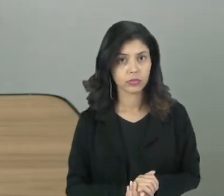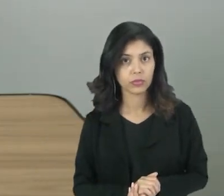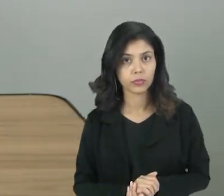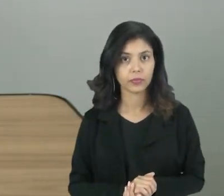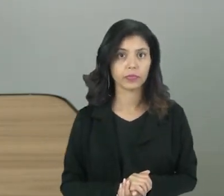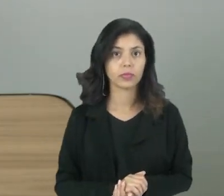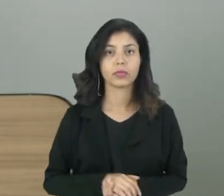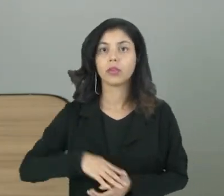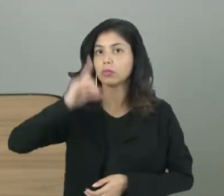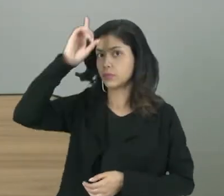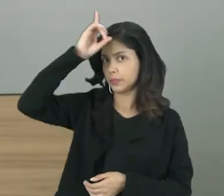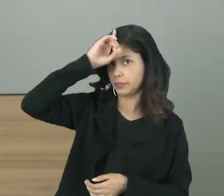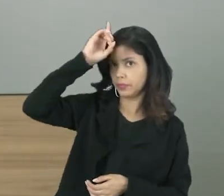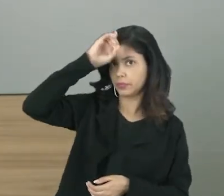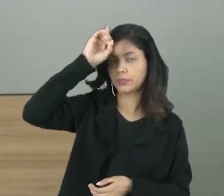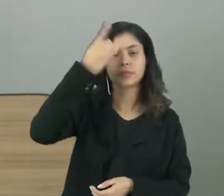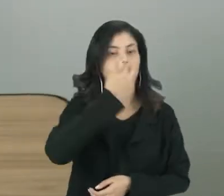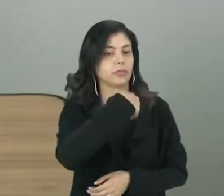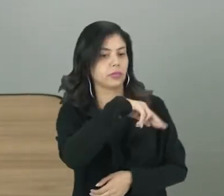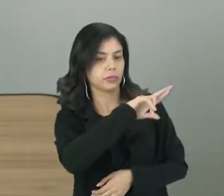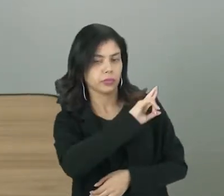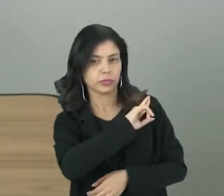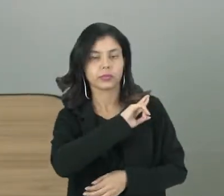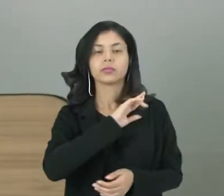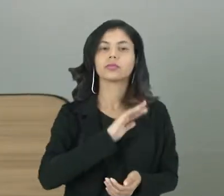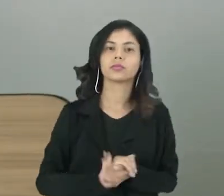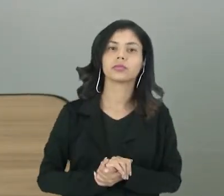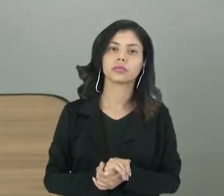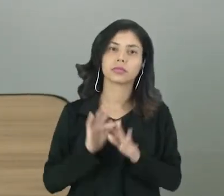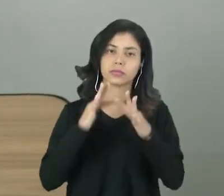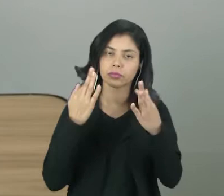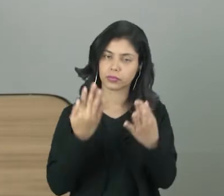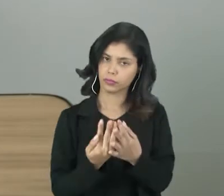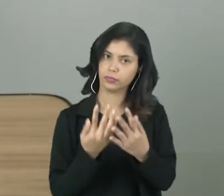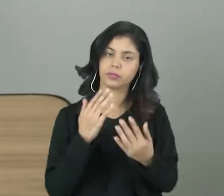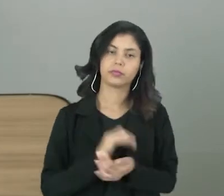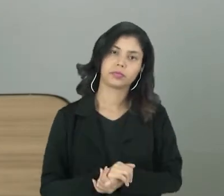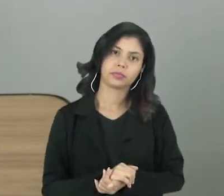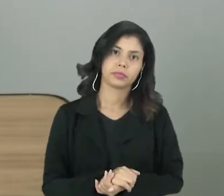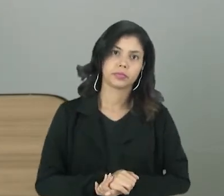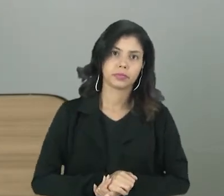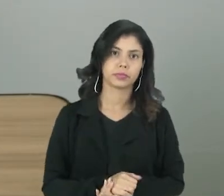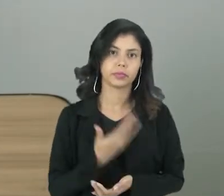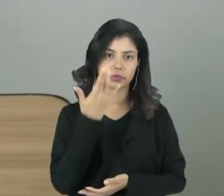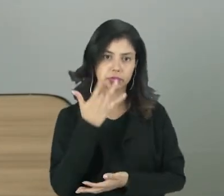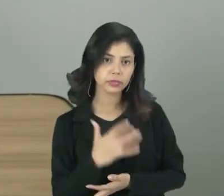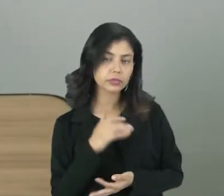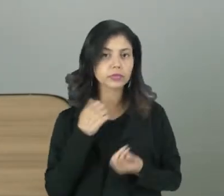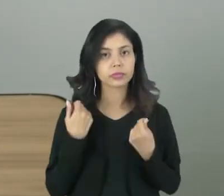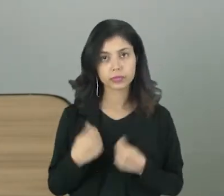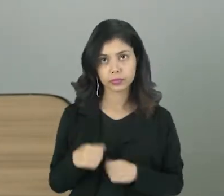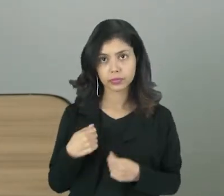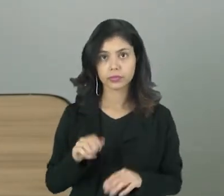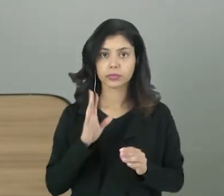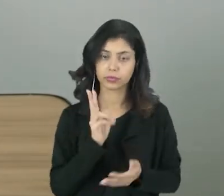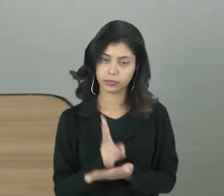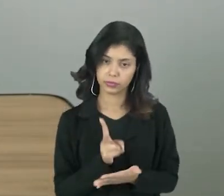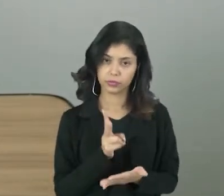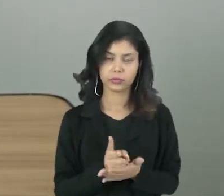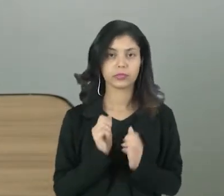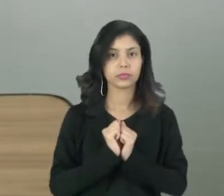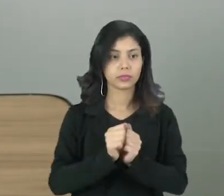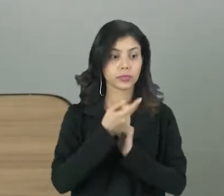lado de um adulto de um responsável ao lado da família criança tem que estar sempre